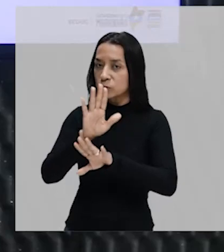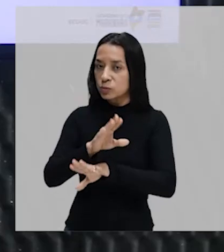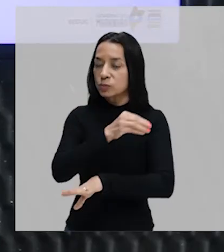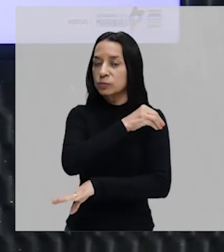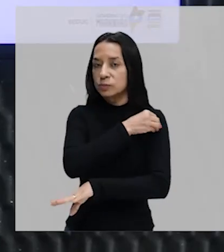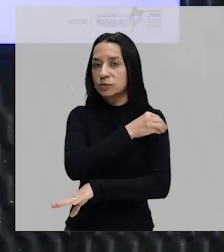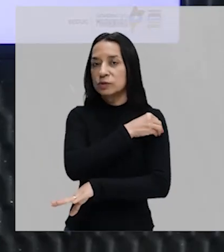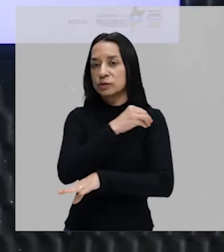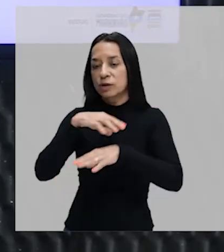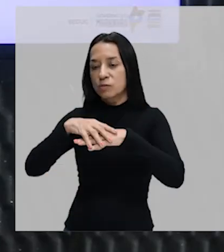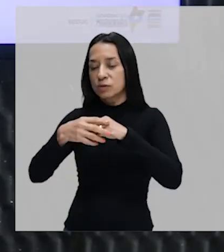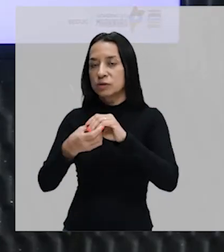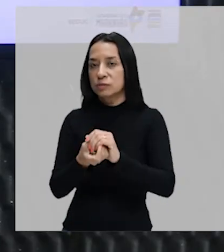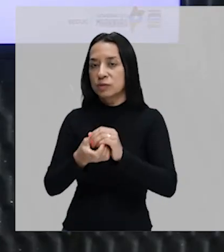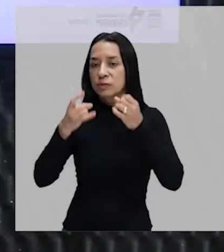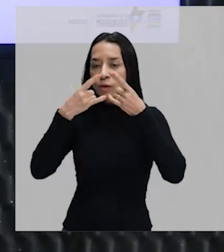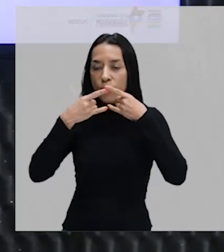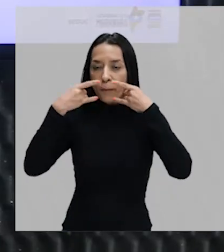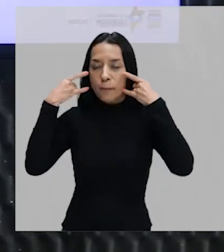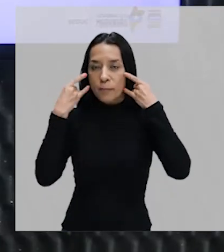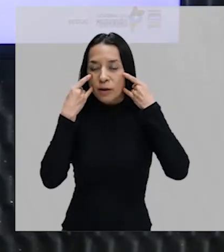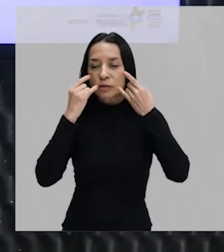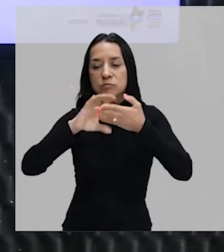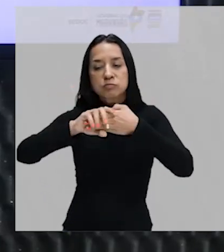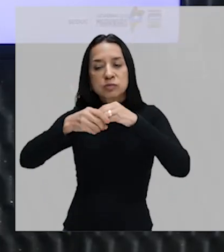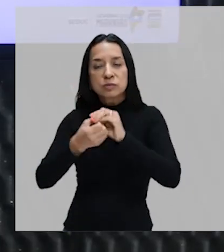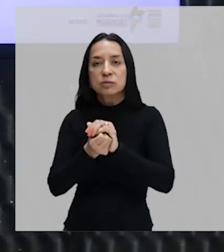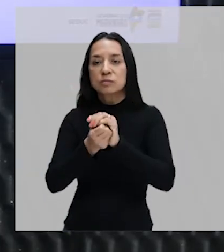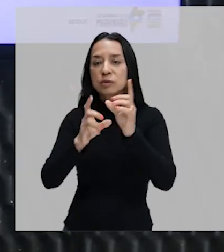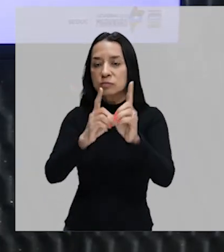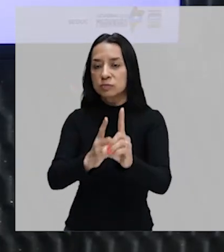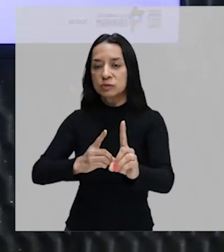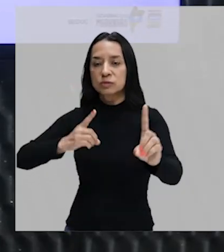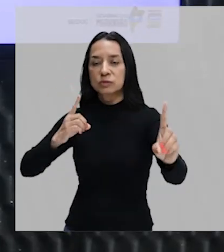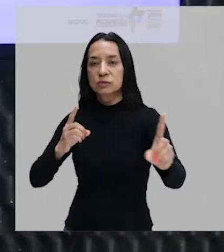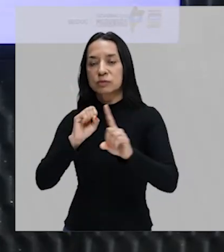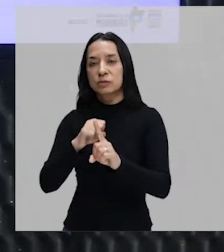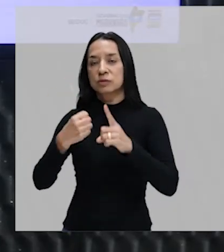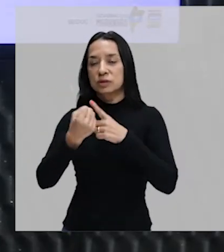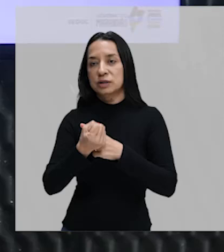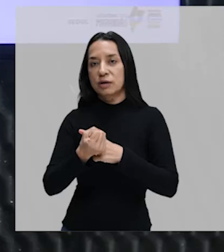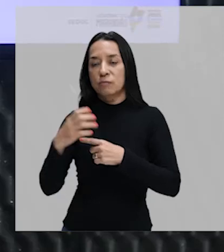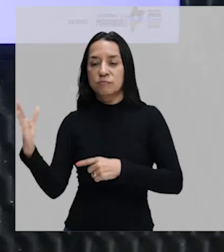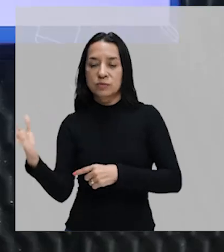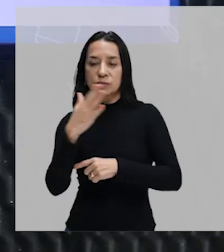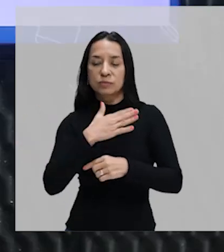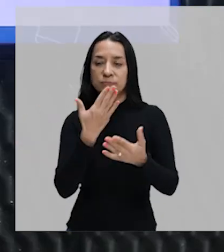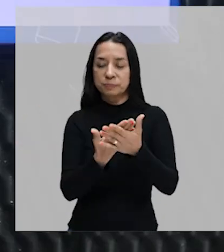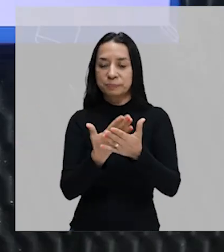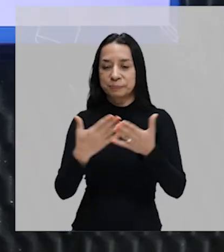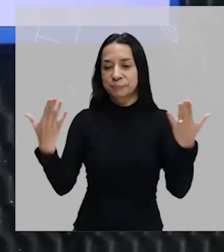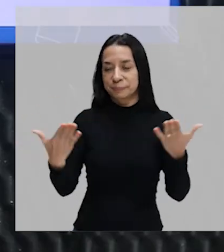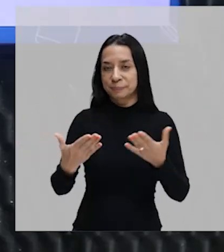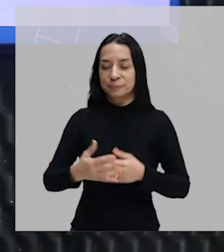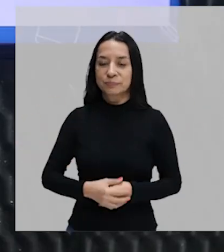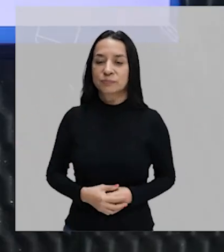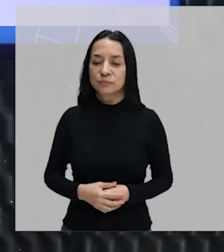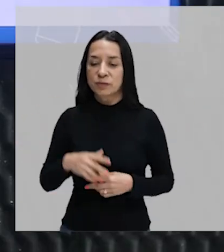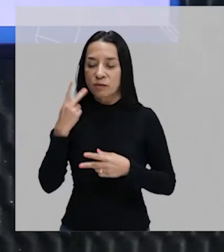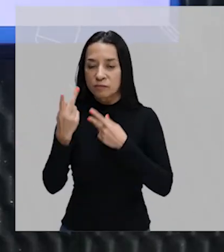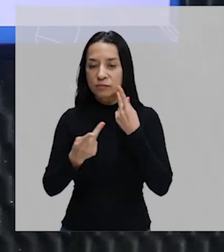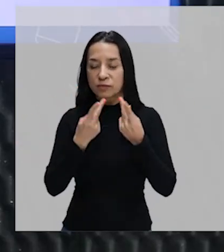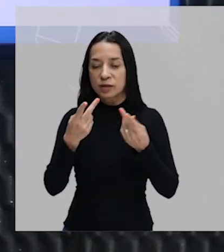em gel nas mãos, máscara, lave bem as mãos e mantenha o distanciamento social. Vem comigo para a aula de hoje. Nós vamos falar